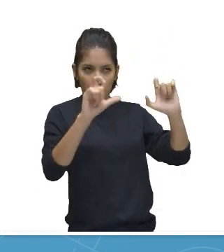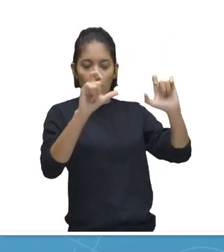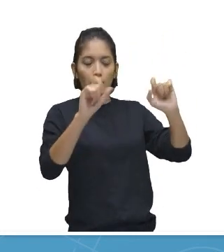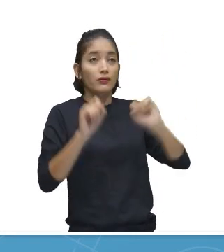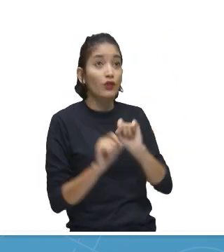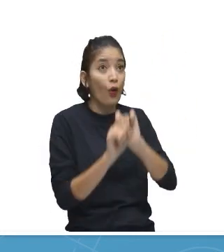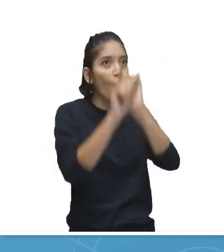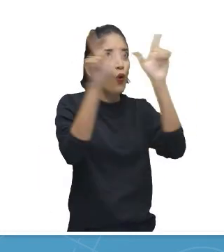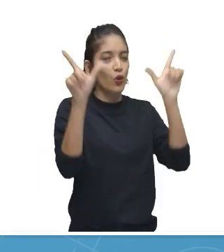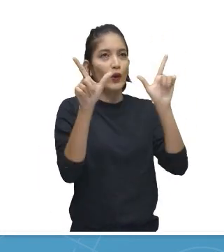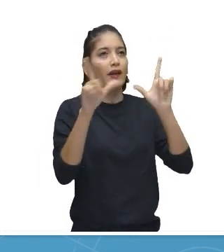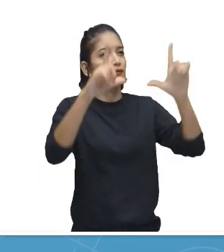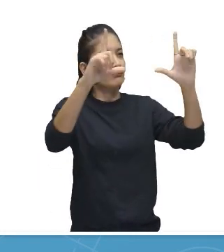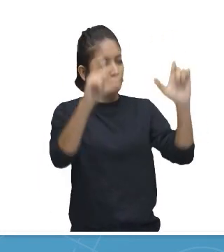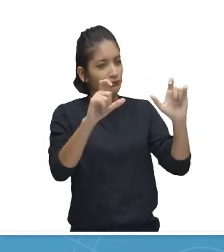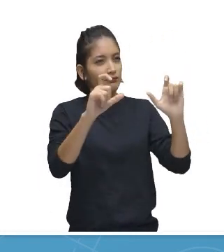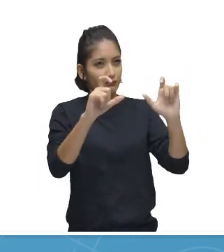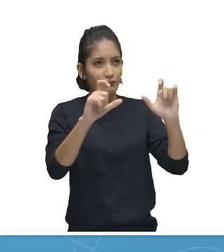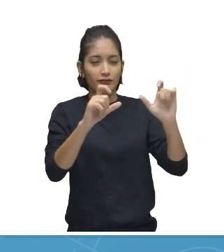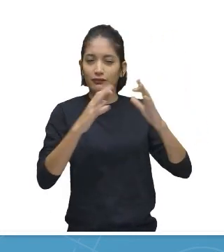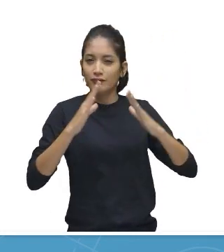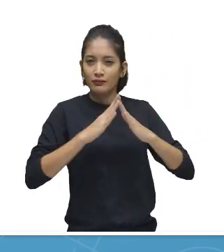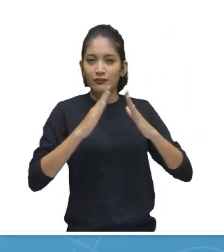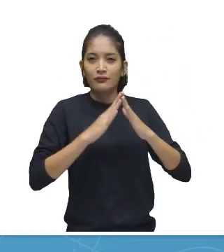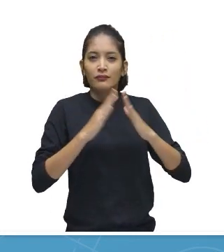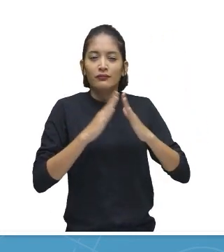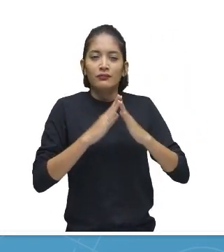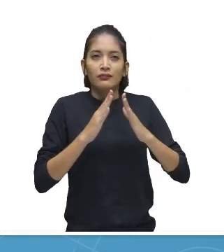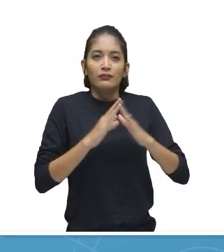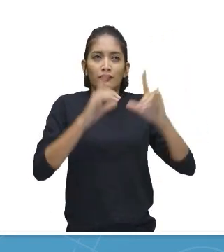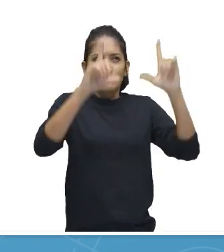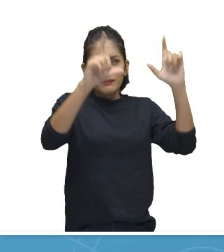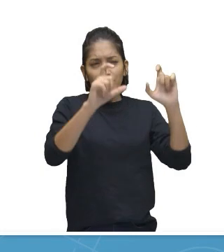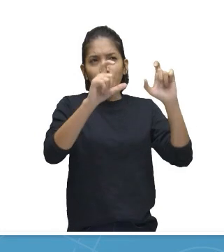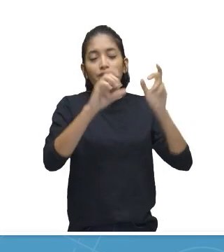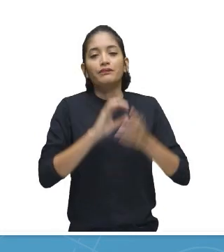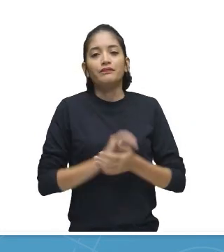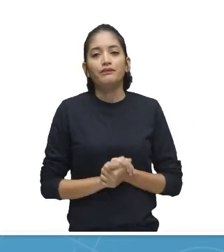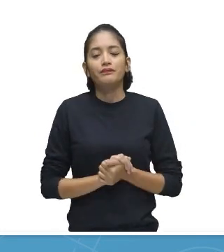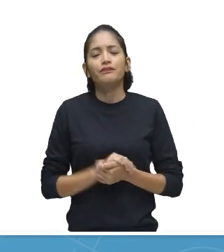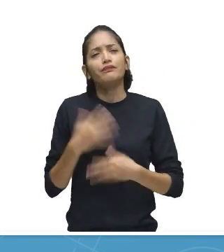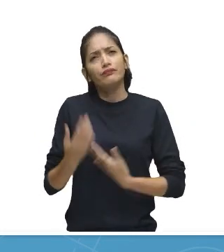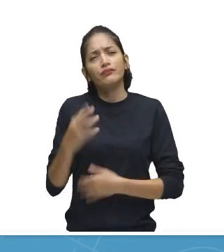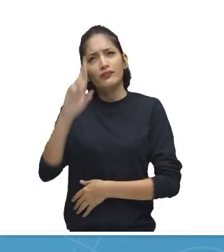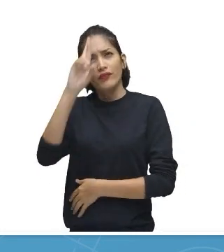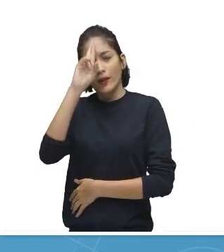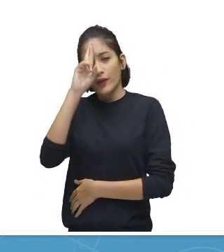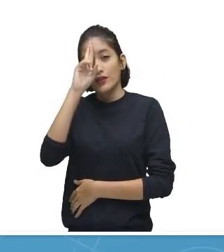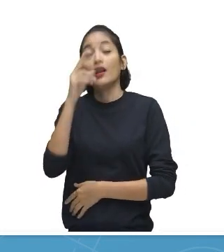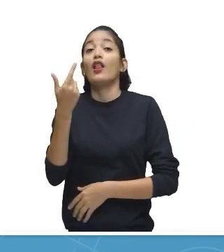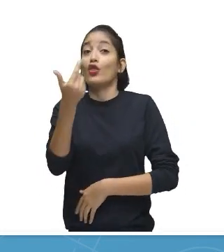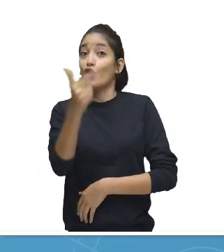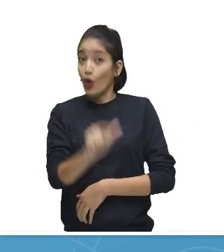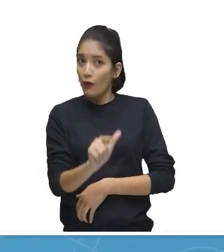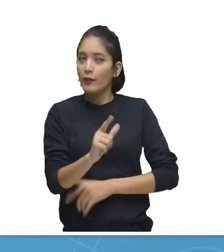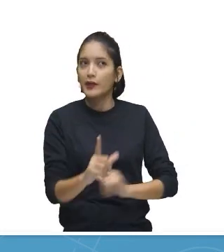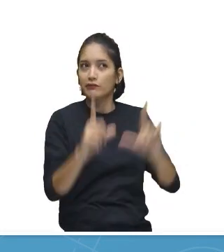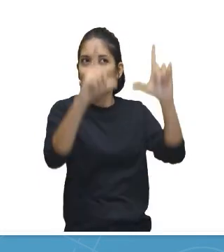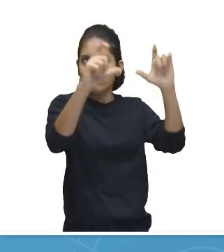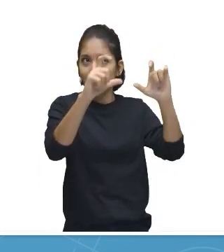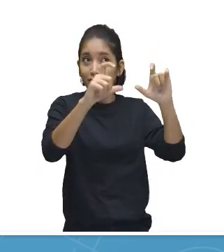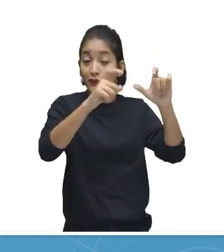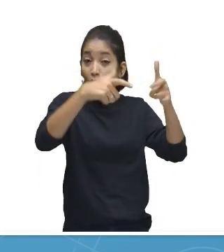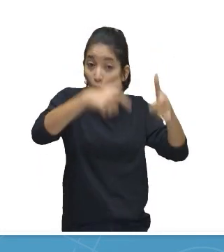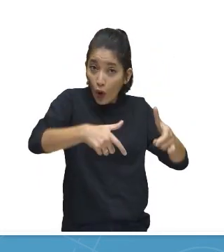acordou, tira uma foto lá, vai lá para casa, fora de casa e tira uma foto. Lá para meio-dia, vocês vão lá e tiram foto do mesmo lugar.